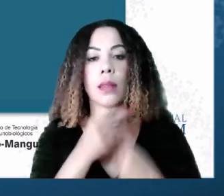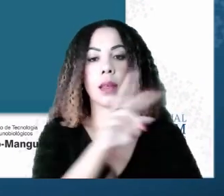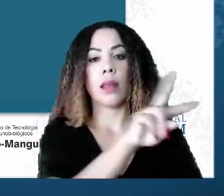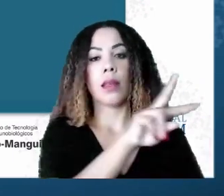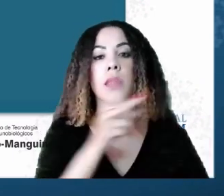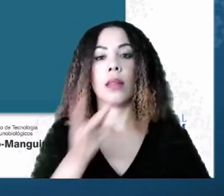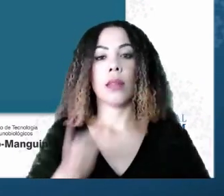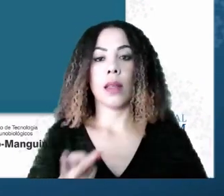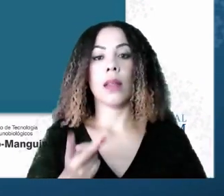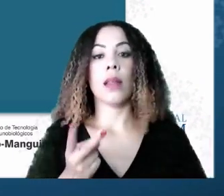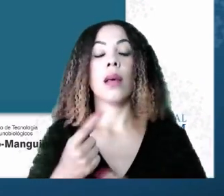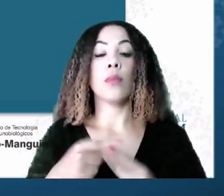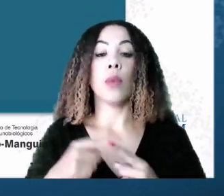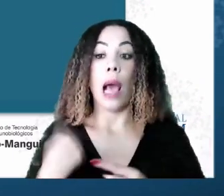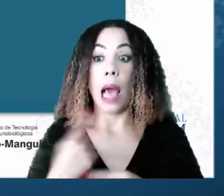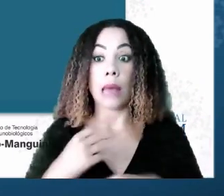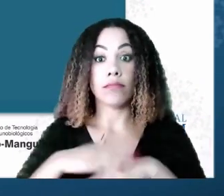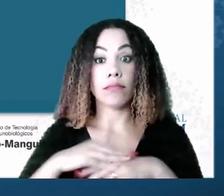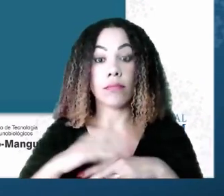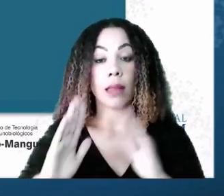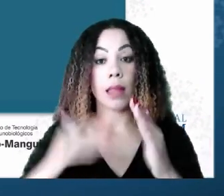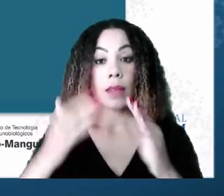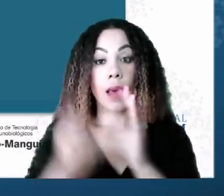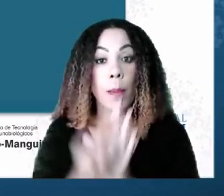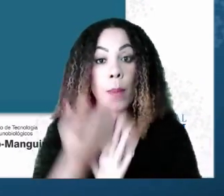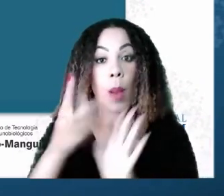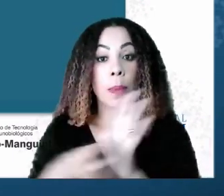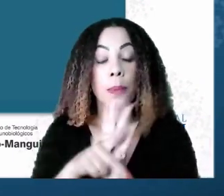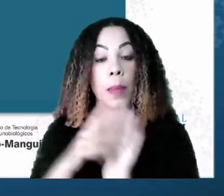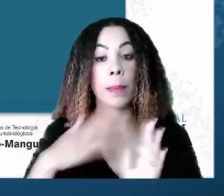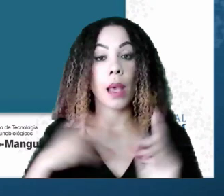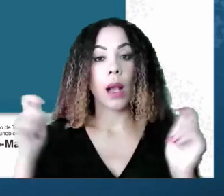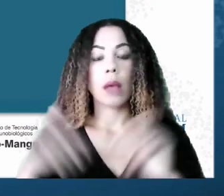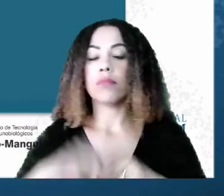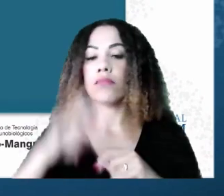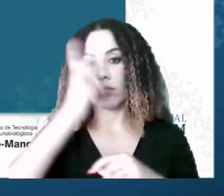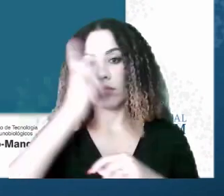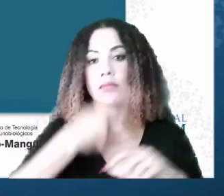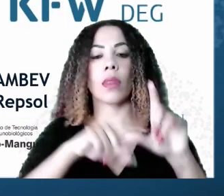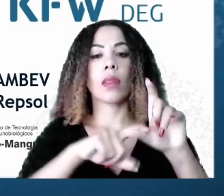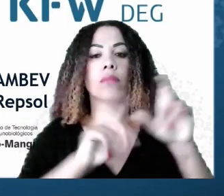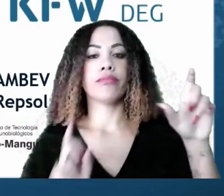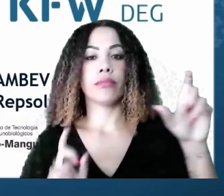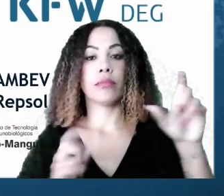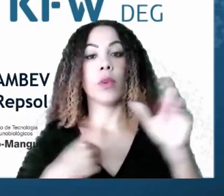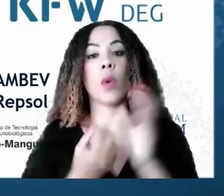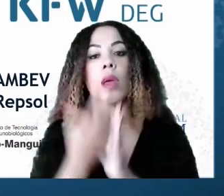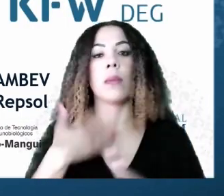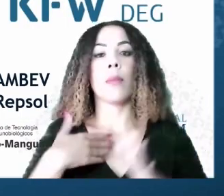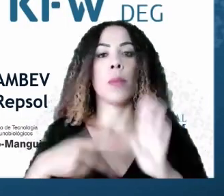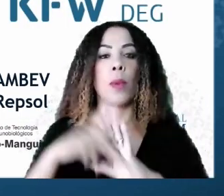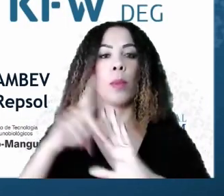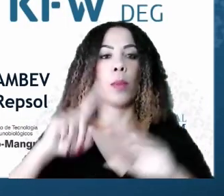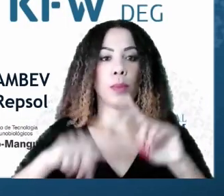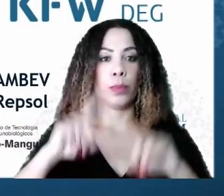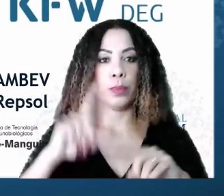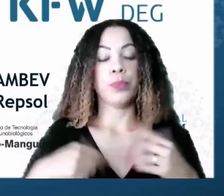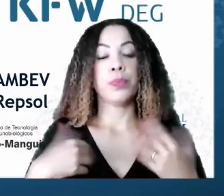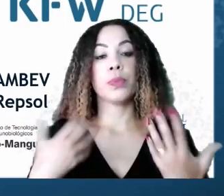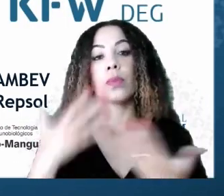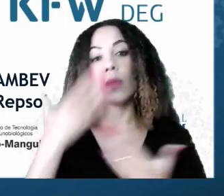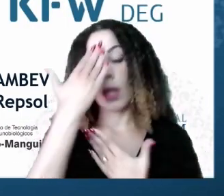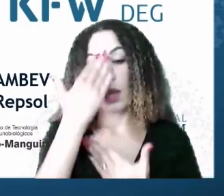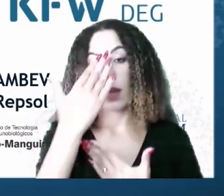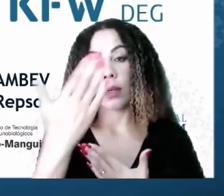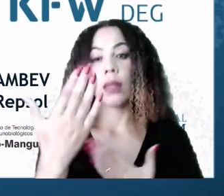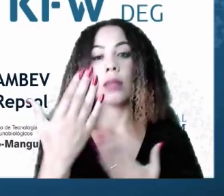própria capacidade, a gente fica totalmente independente para ter os nossos próprios produtos. Queria agradecer